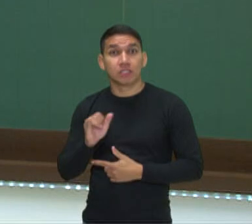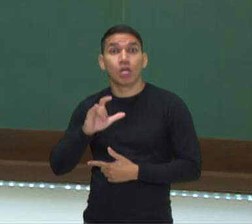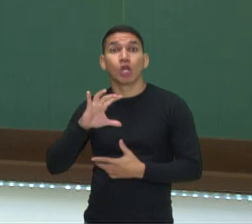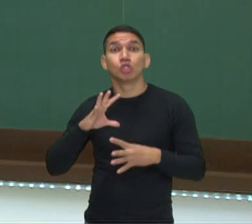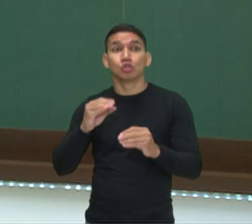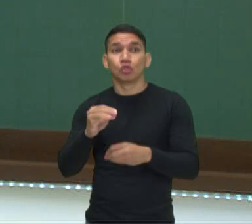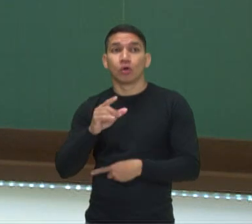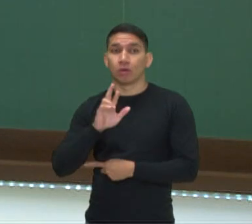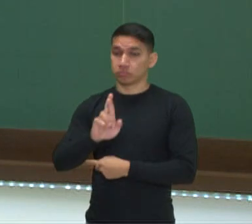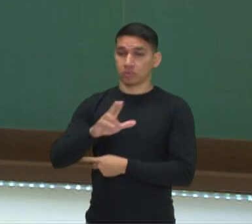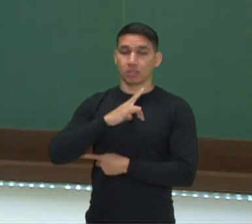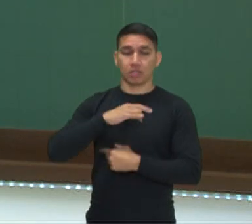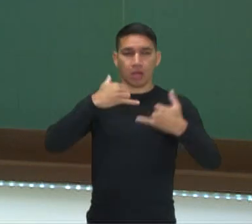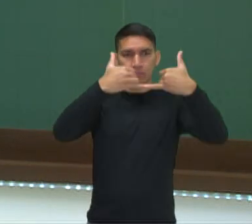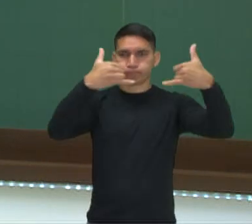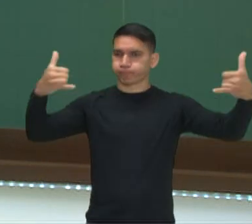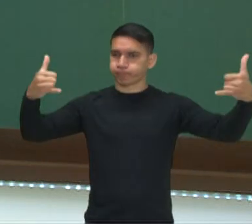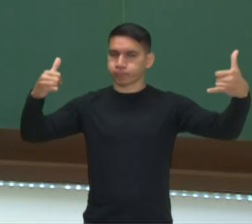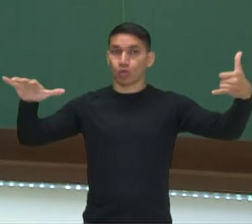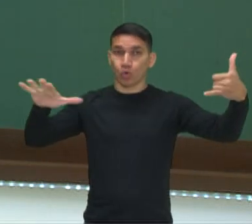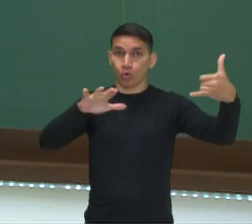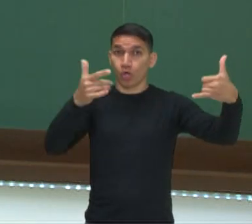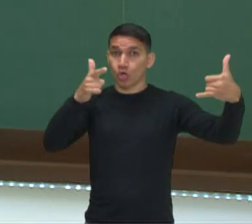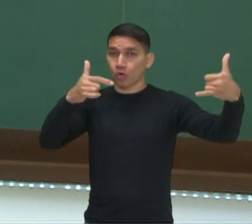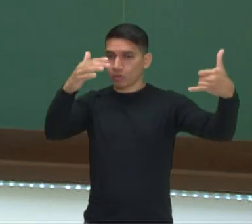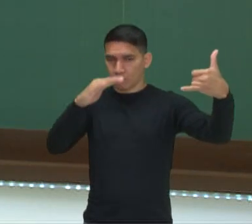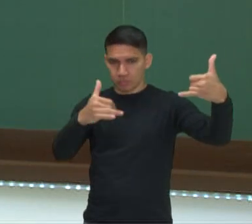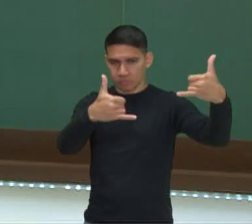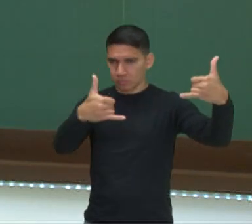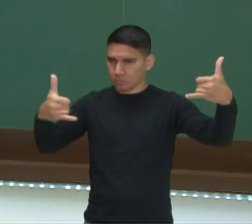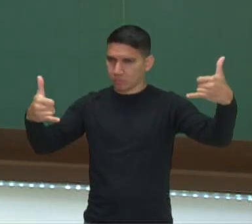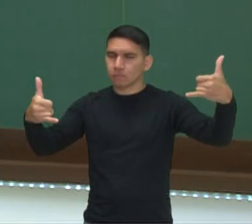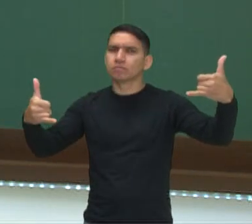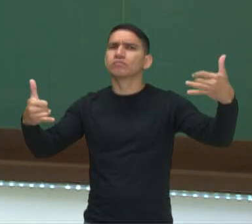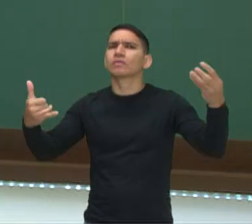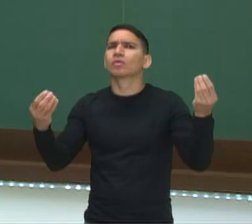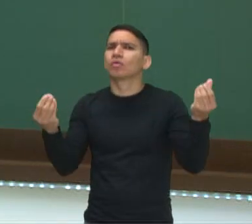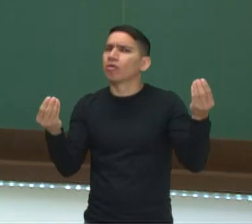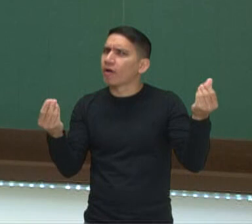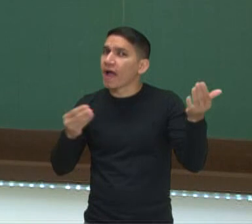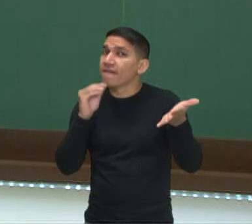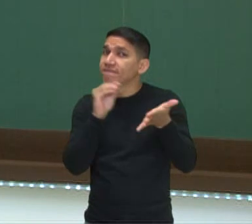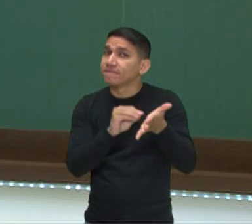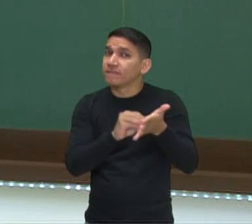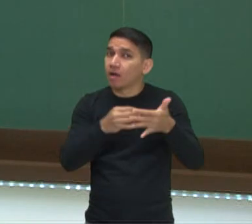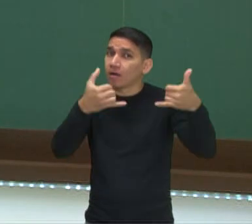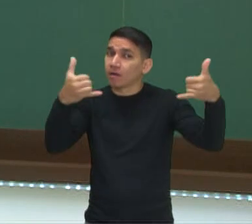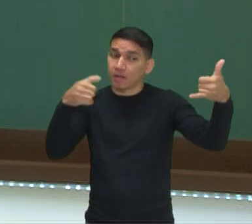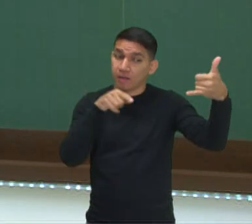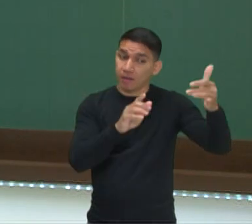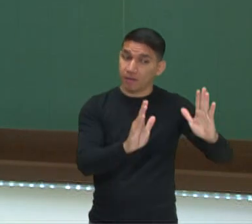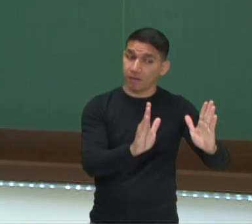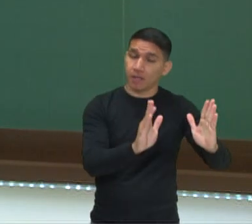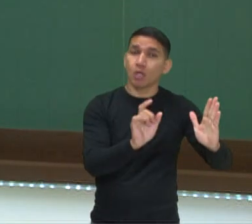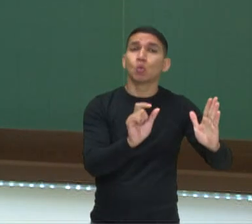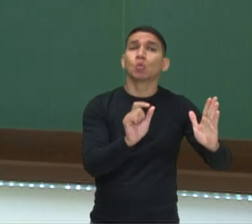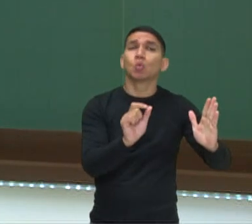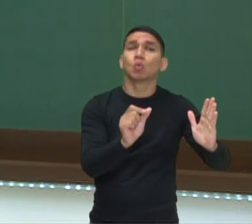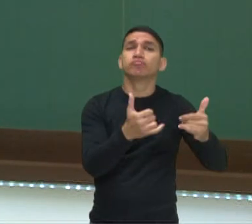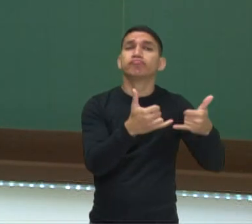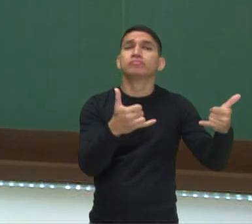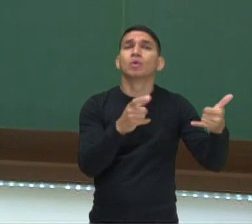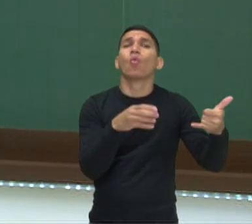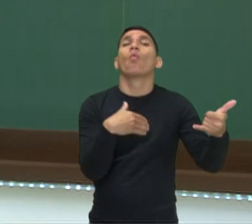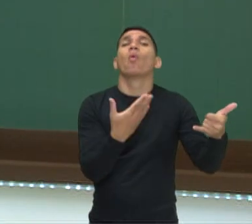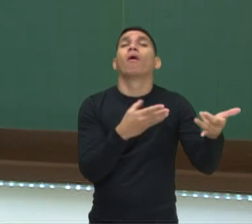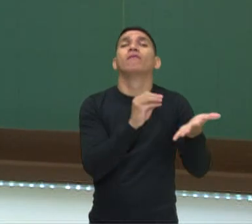inteiro e depois eu tenho uma parte desse valor, não está faltando um pedaço?